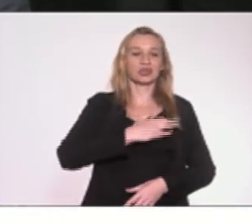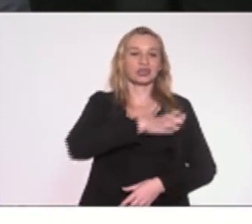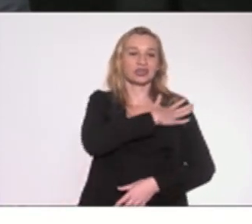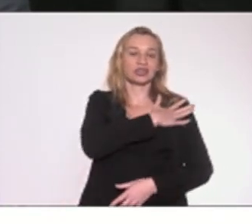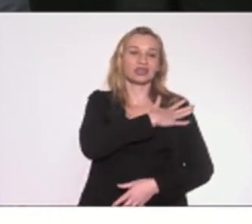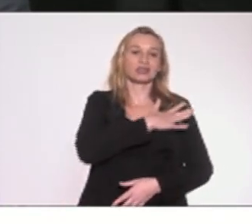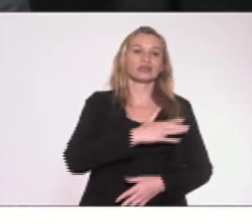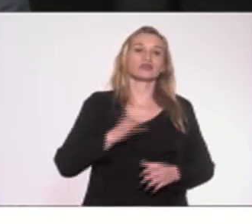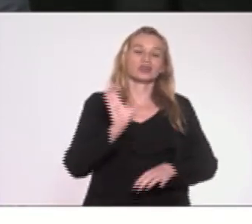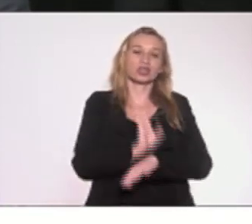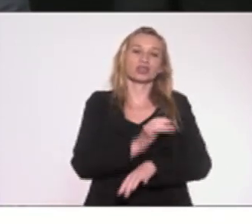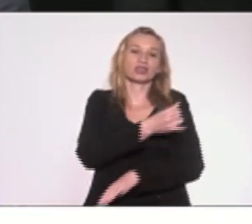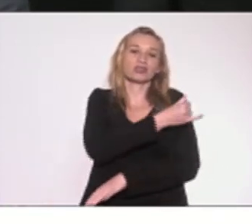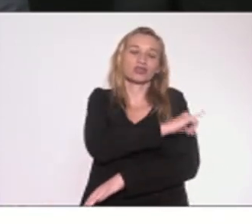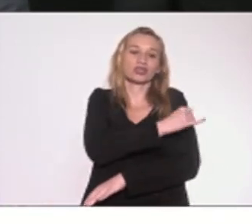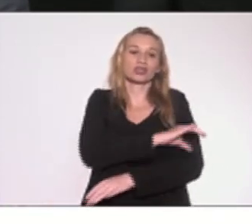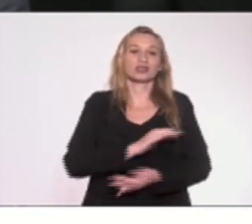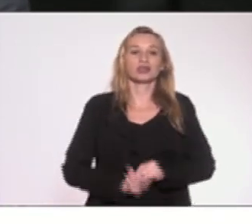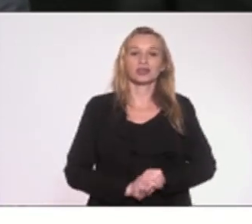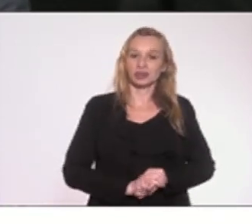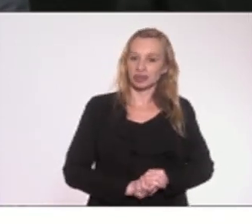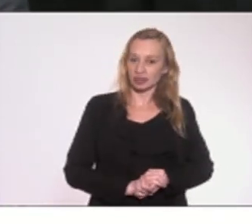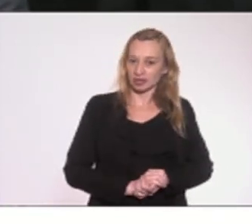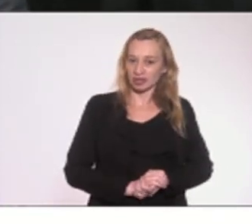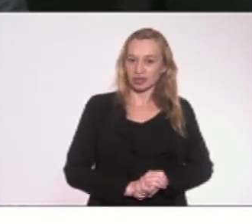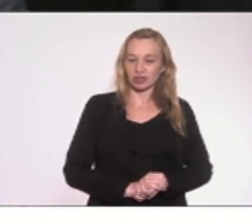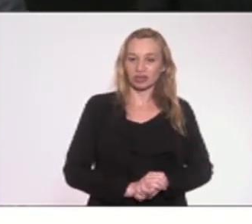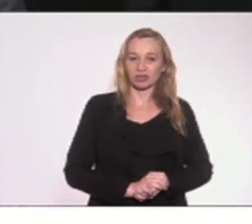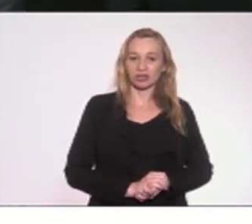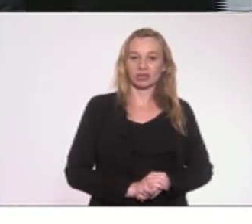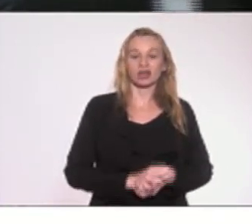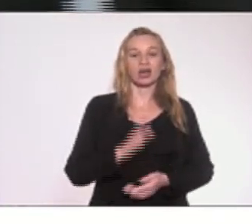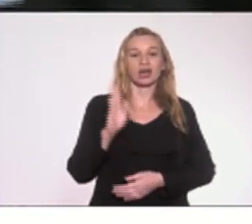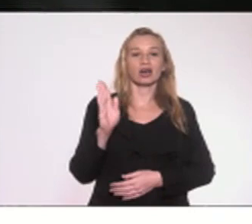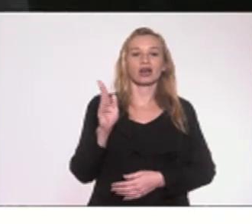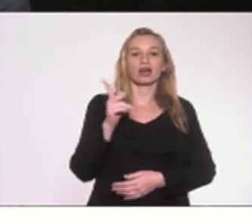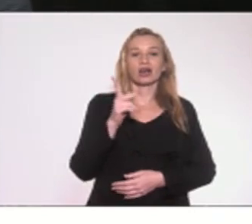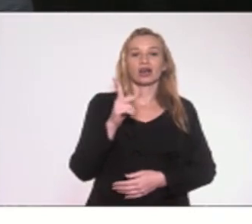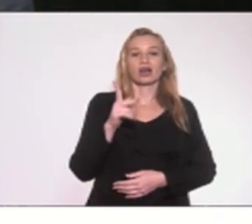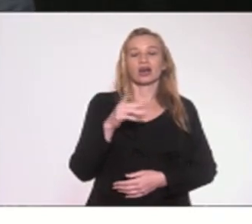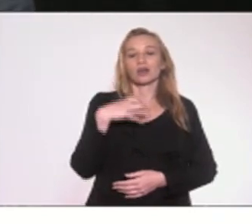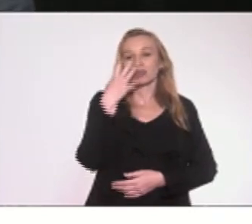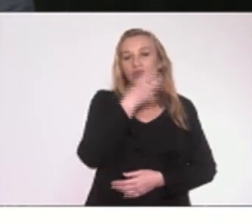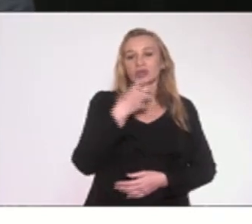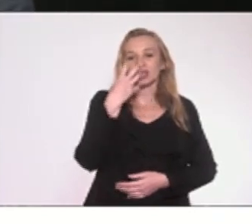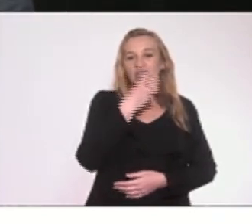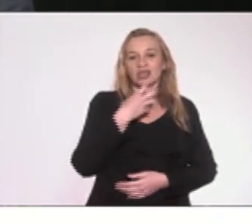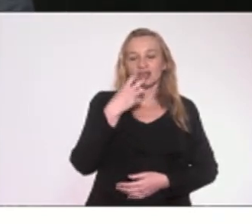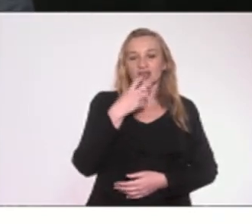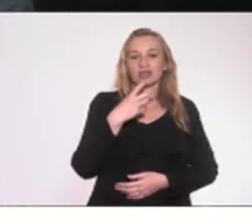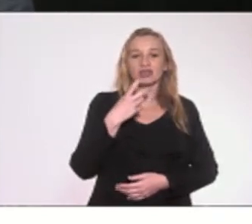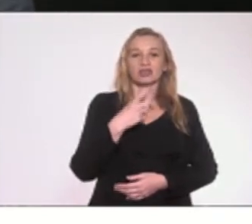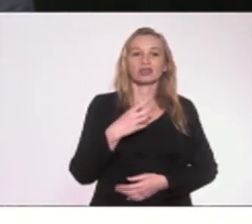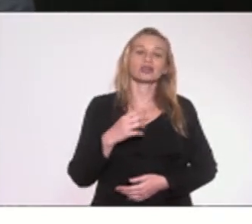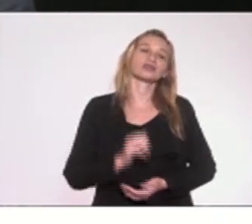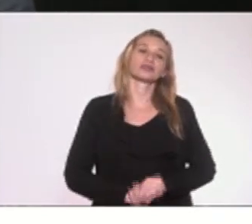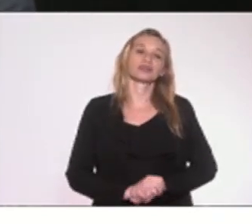apresentará a música Vá Penseiro, sob regência do inspetor de Polícia Civil Gilson